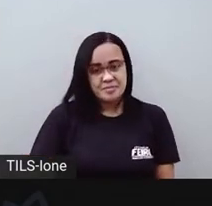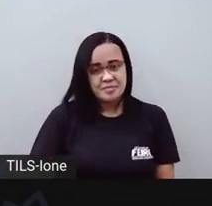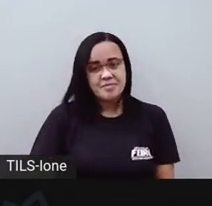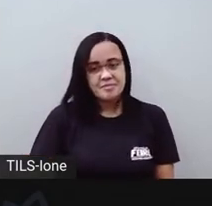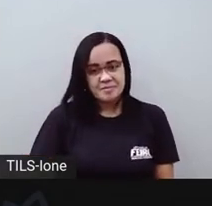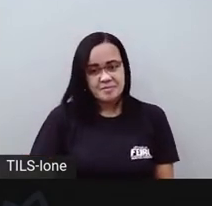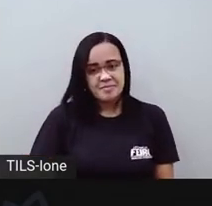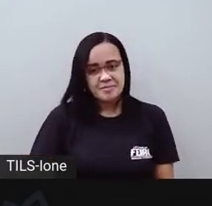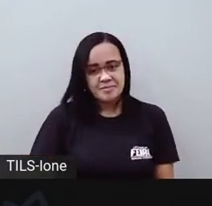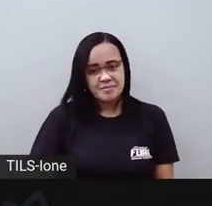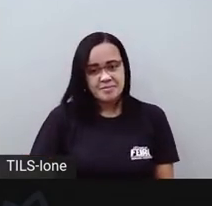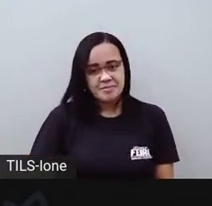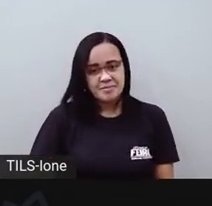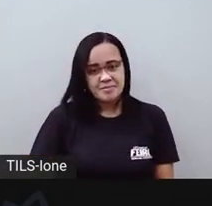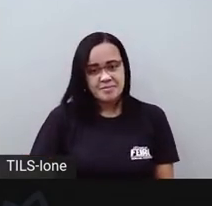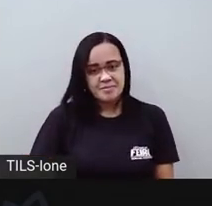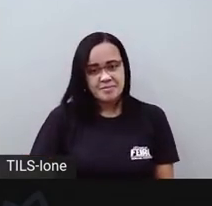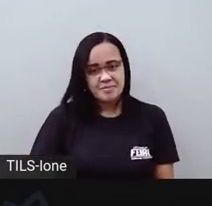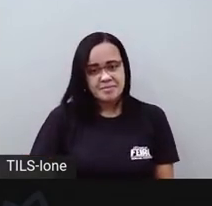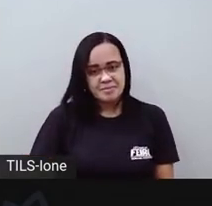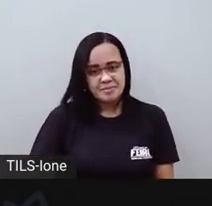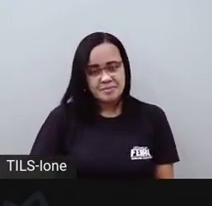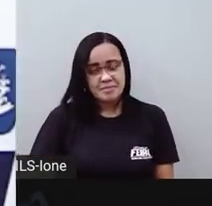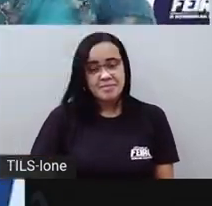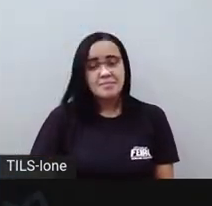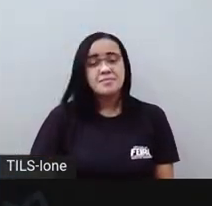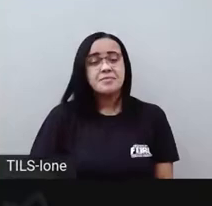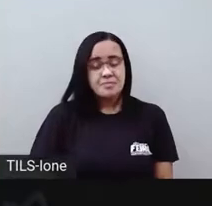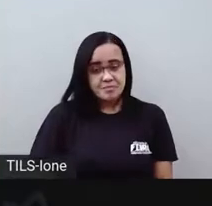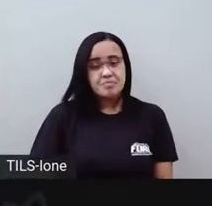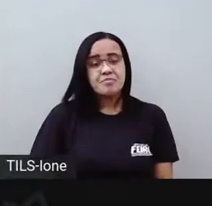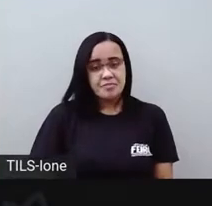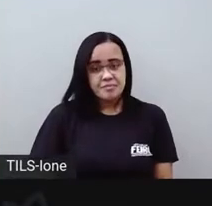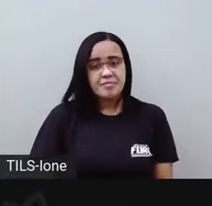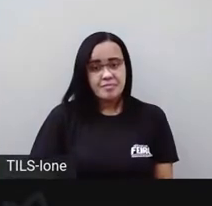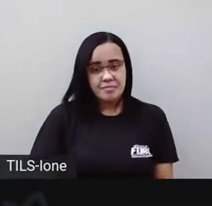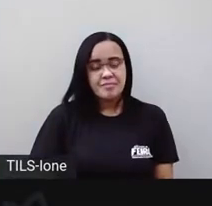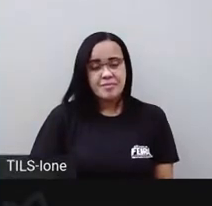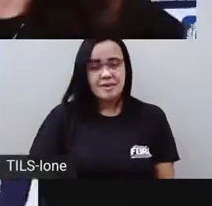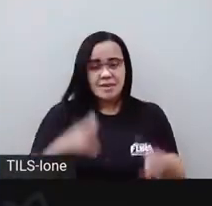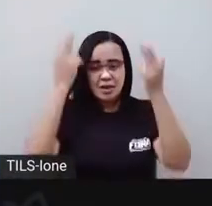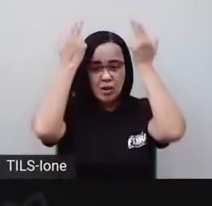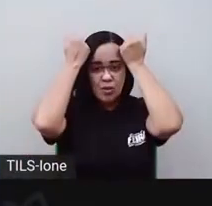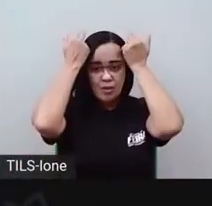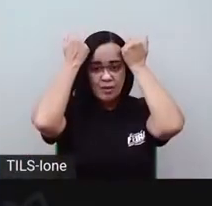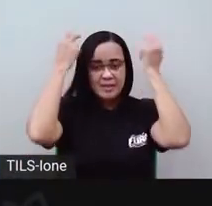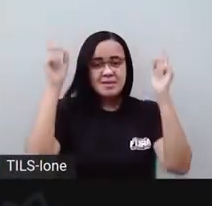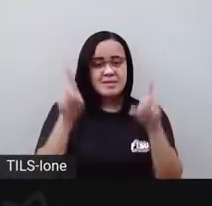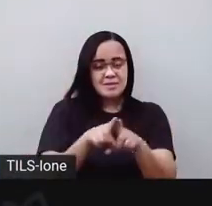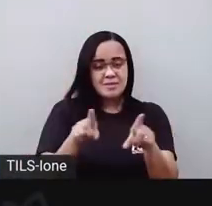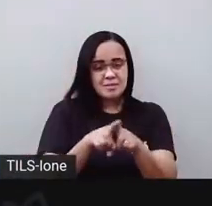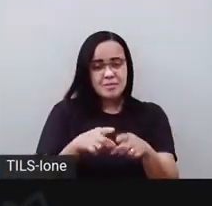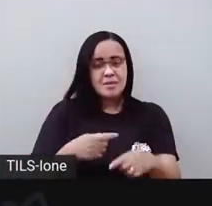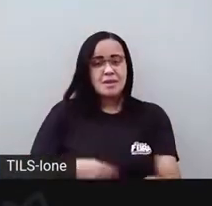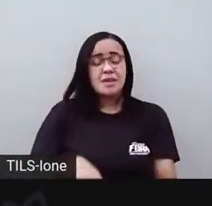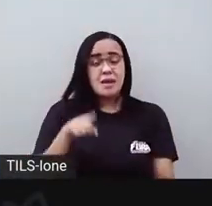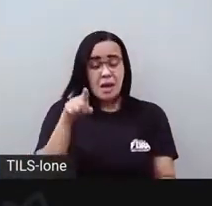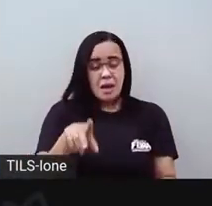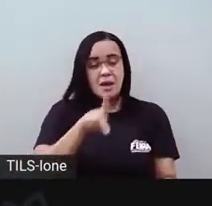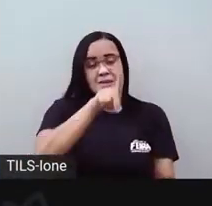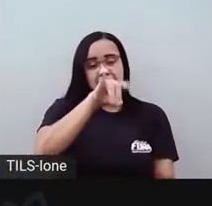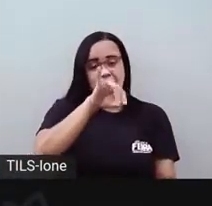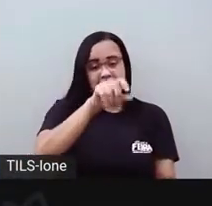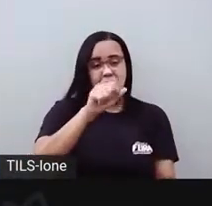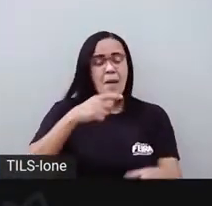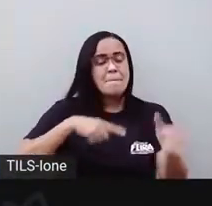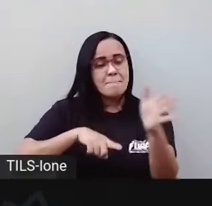também em adorou. Mas aí. Brasileiros. Isso, e a Prodéia, ela perguntou pra gente sobre os animais.